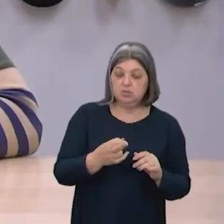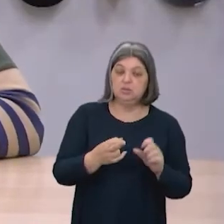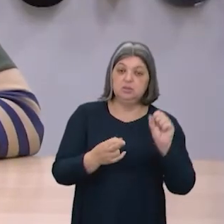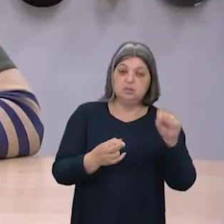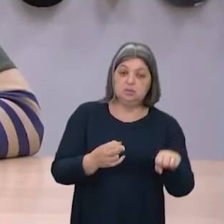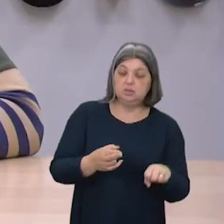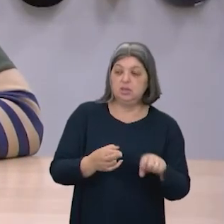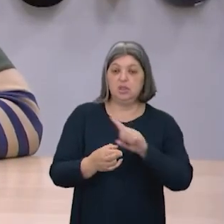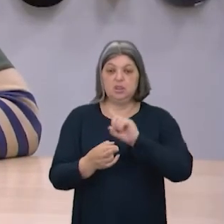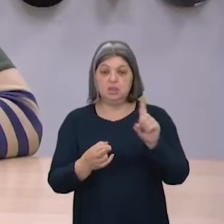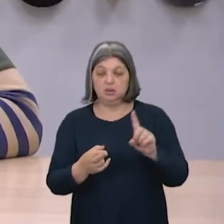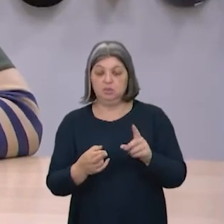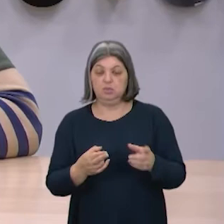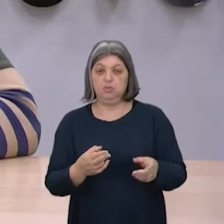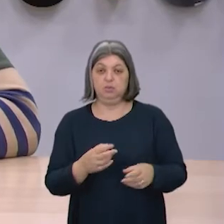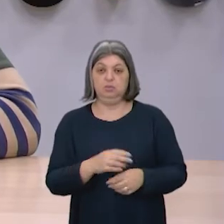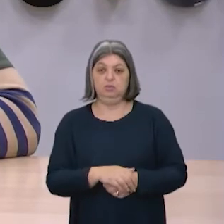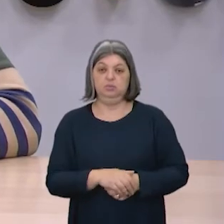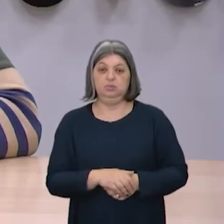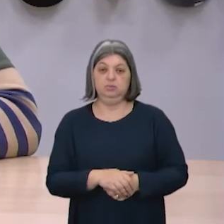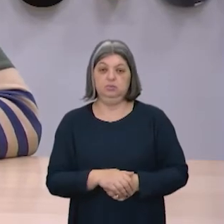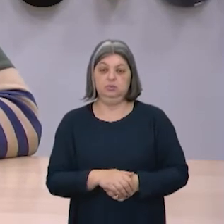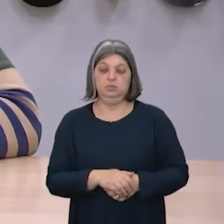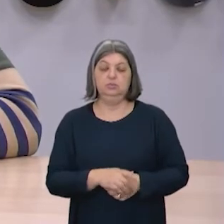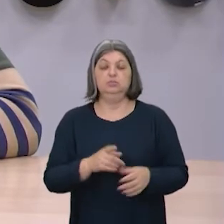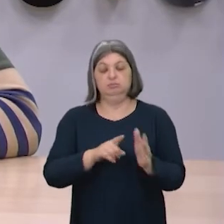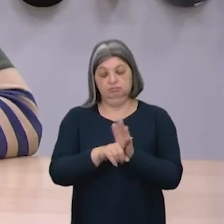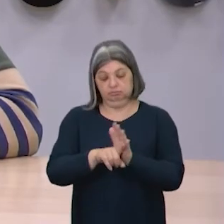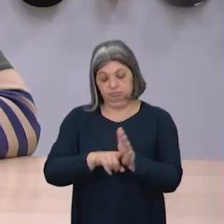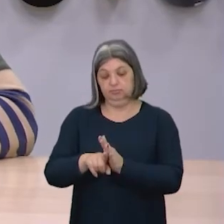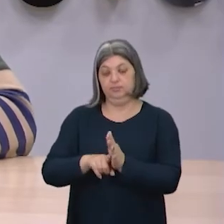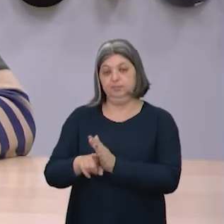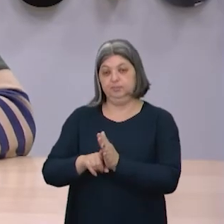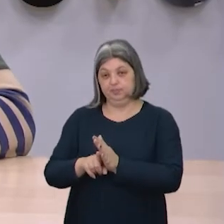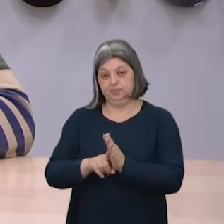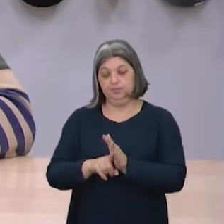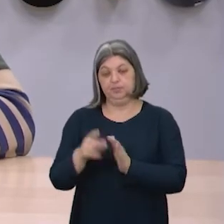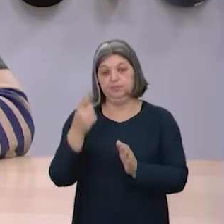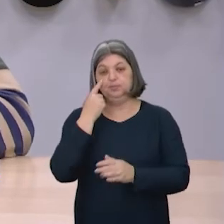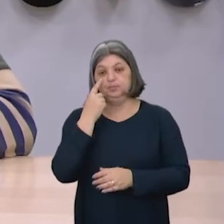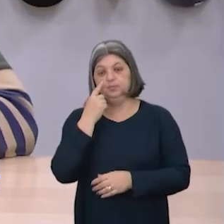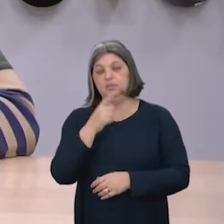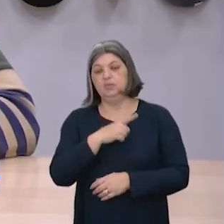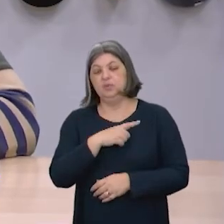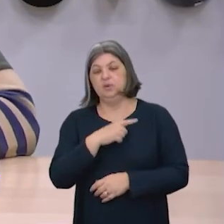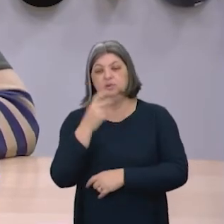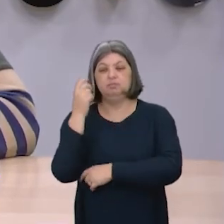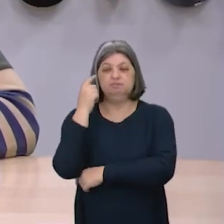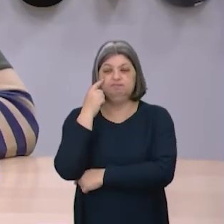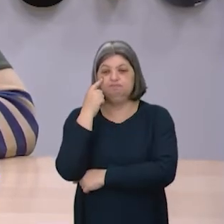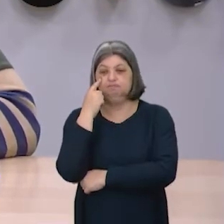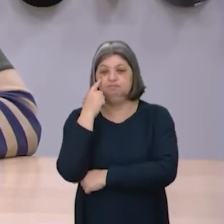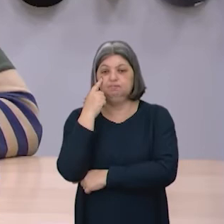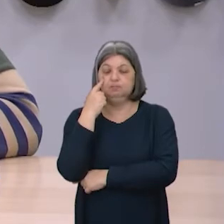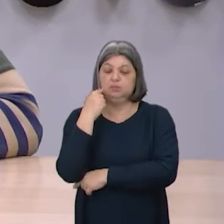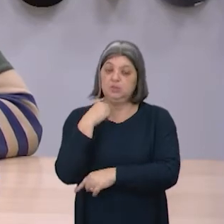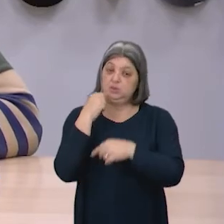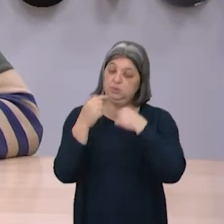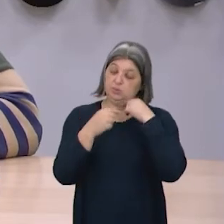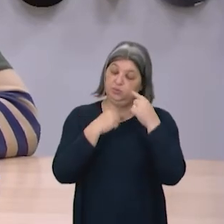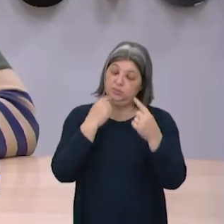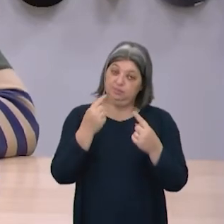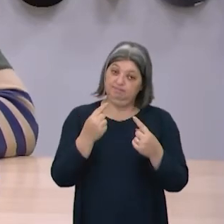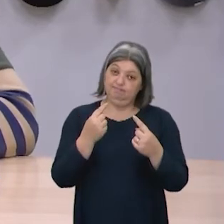Não reagiu? Né? Pesquisas, aí eu vejo, tenho uma observação, fiquei numa certa dúvida, né?